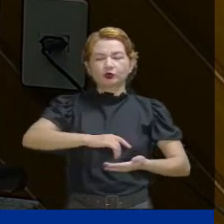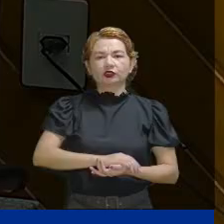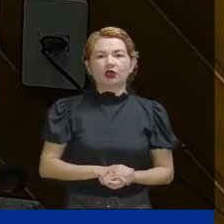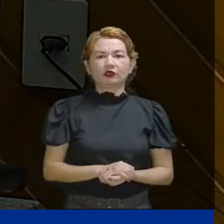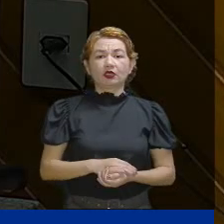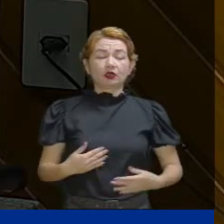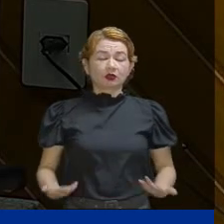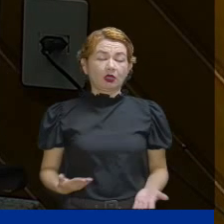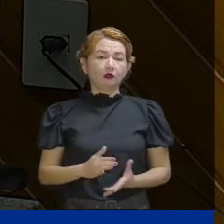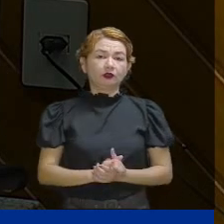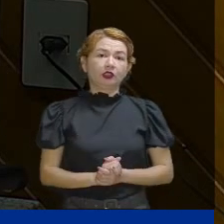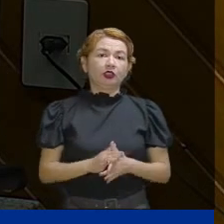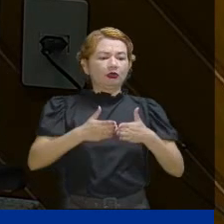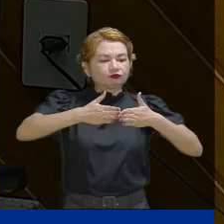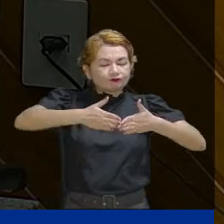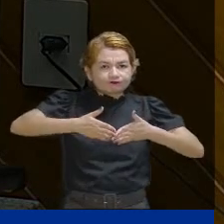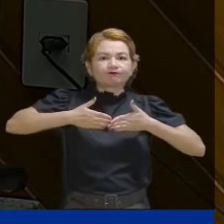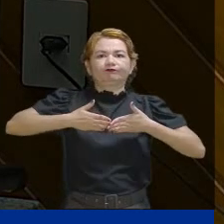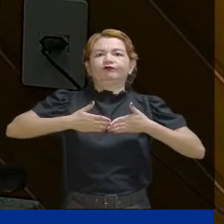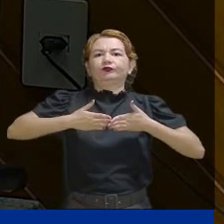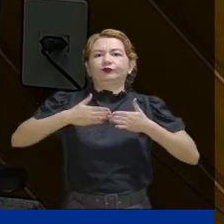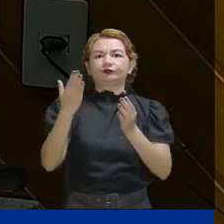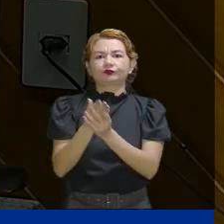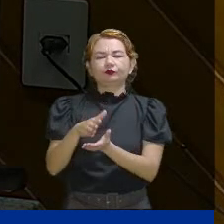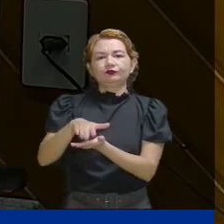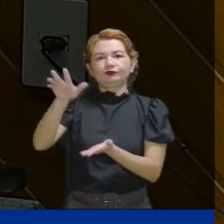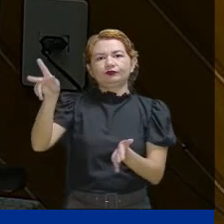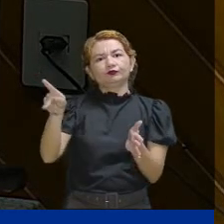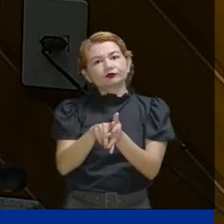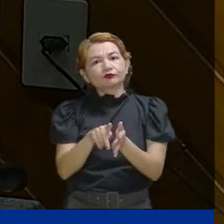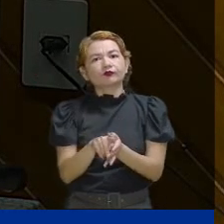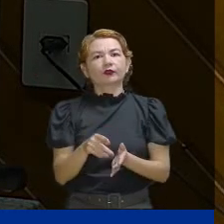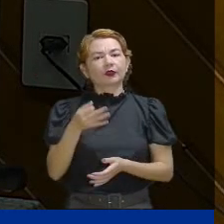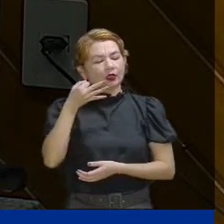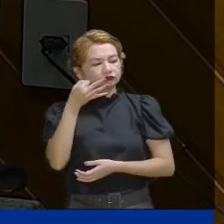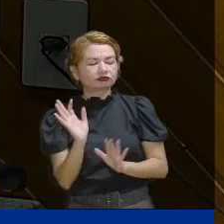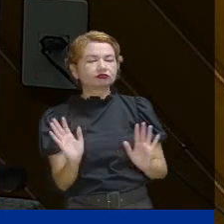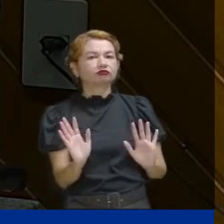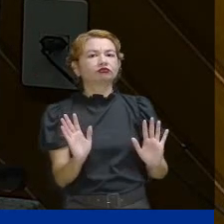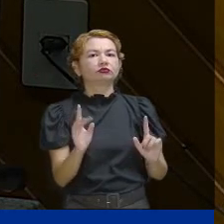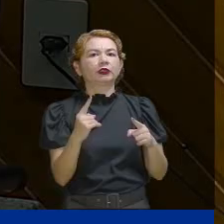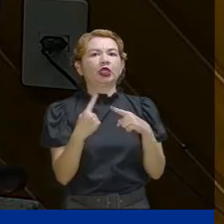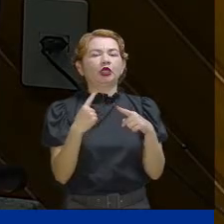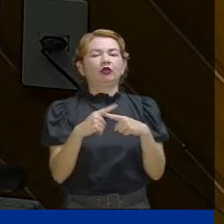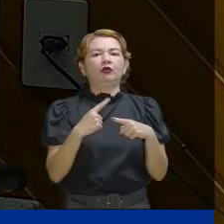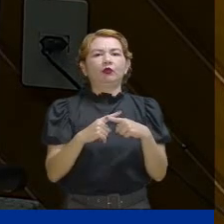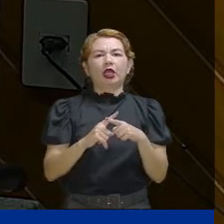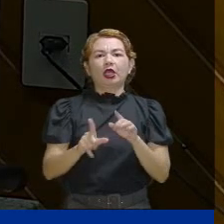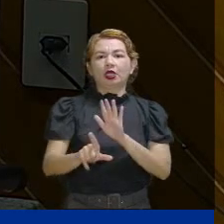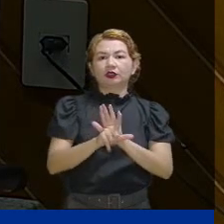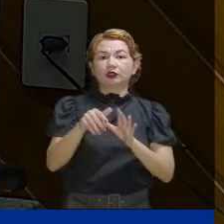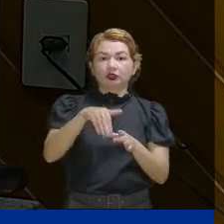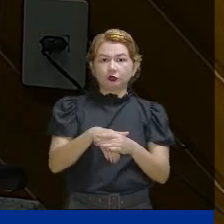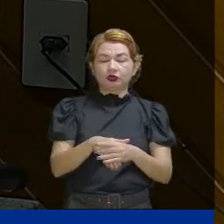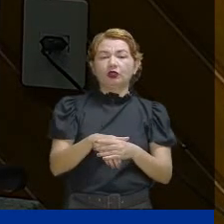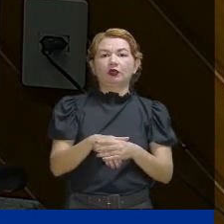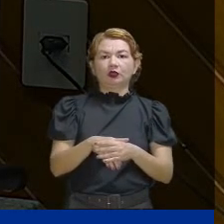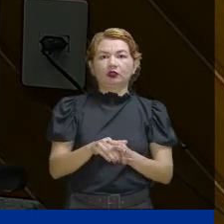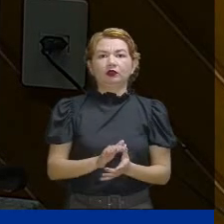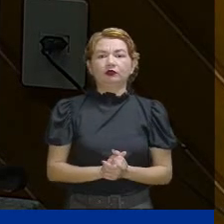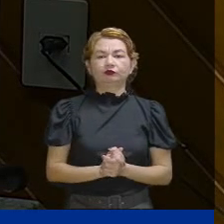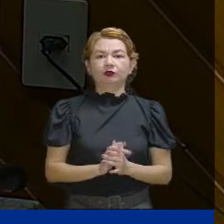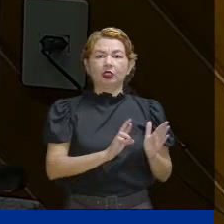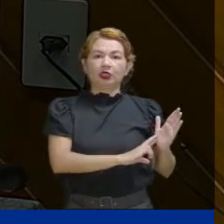inicial, com todas as venhas, o devido processo legal não foi observado, pois, consoante reza a legislação eleitoral,